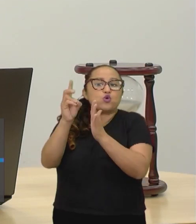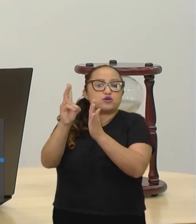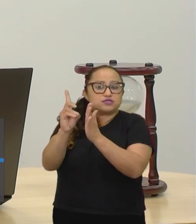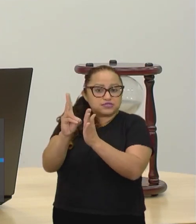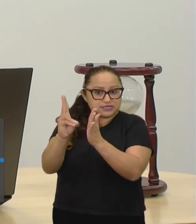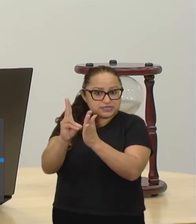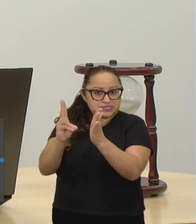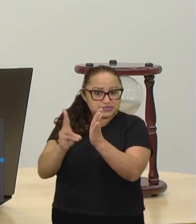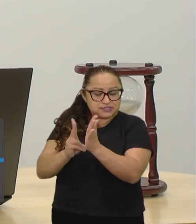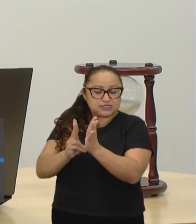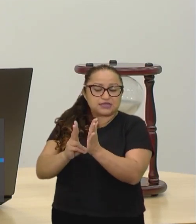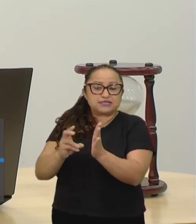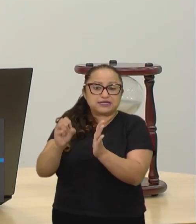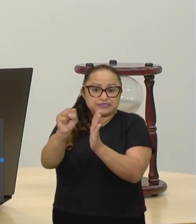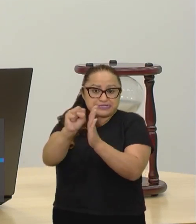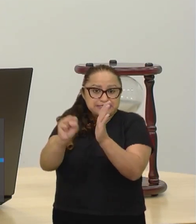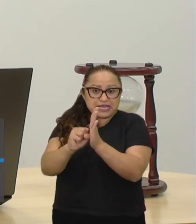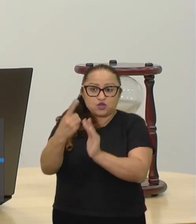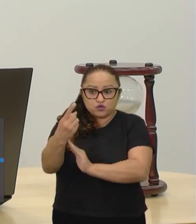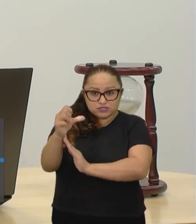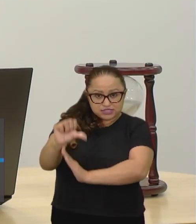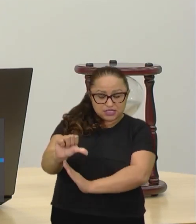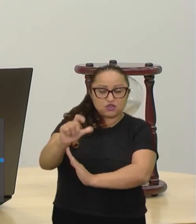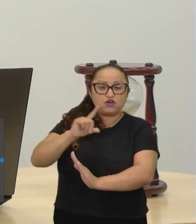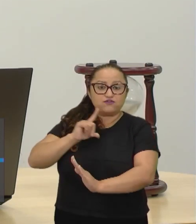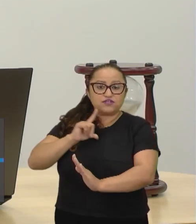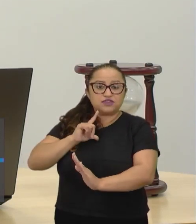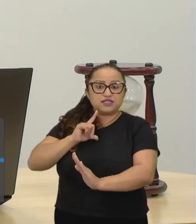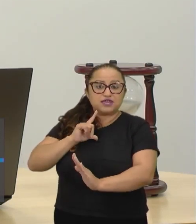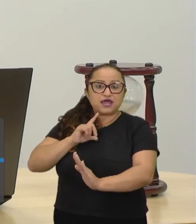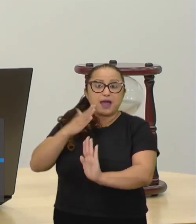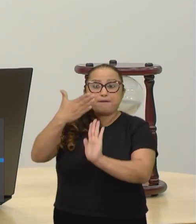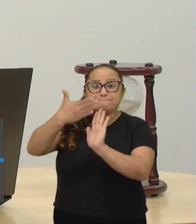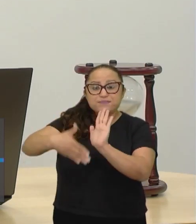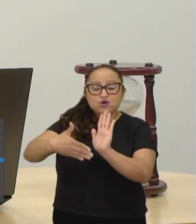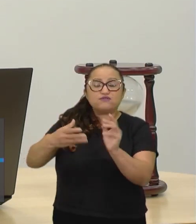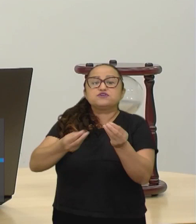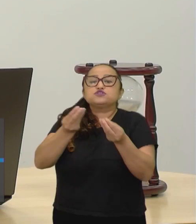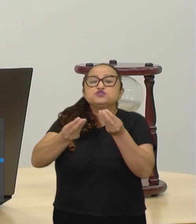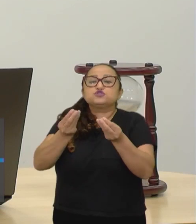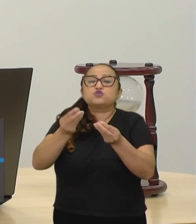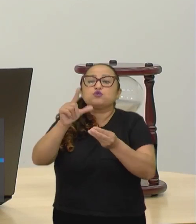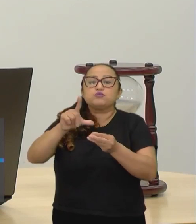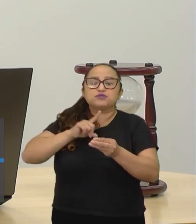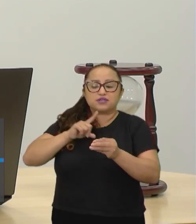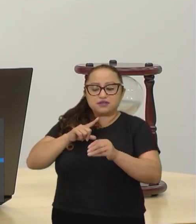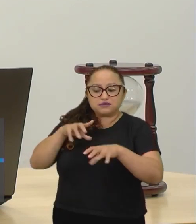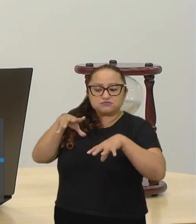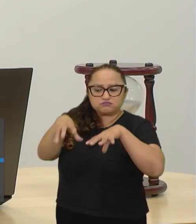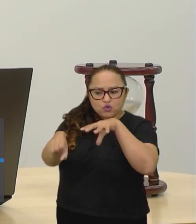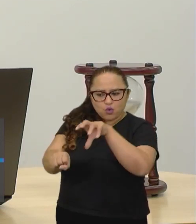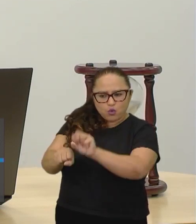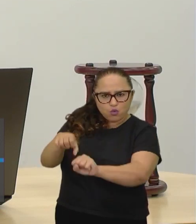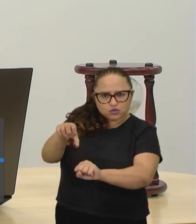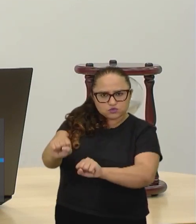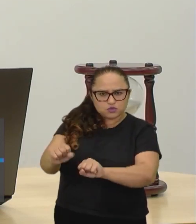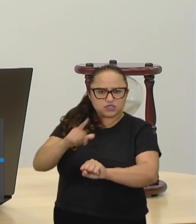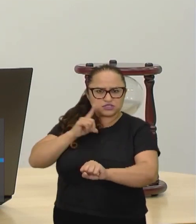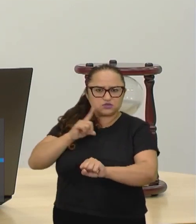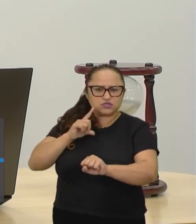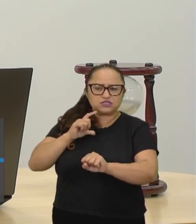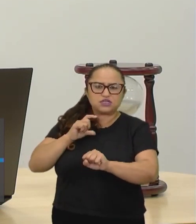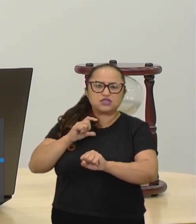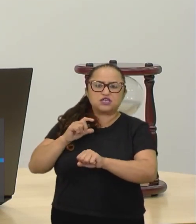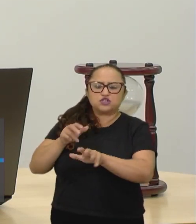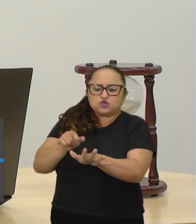a justificativa, né, pseudocientífica dessa exploração do continente africano e asiático. E aí eu